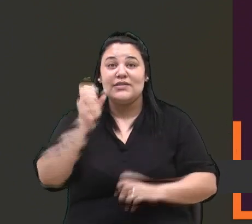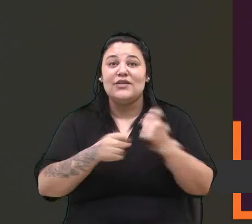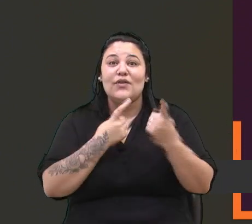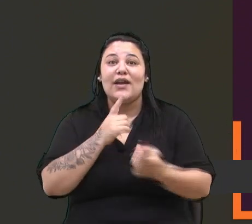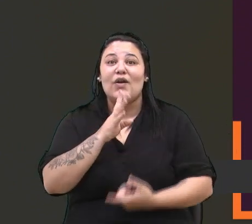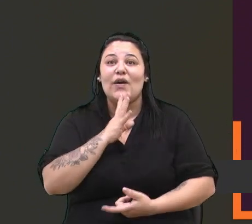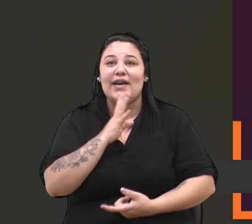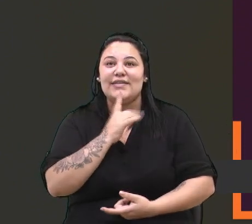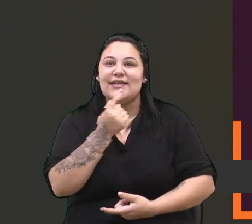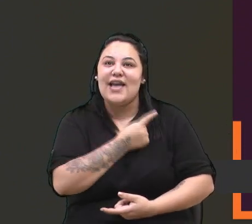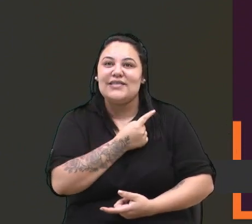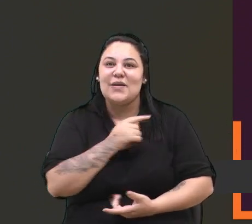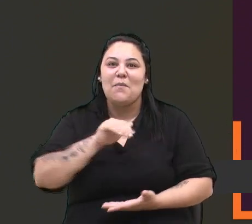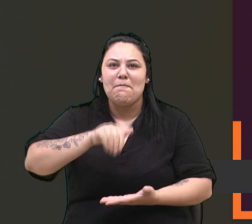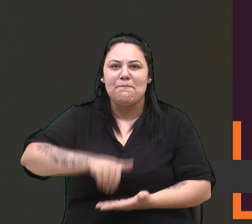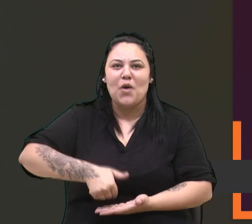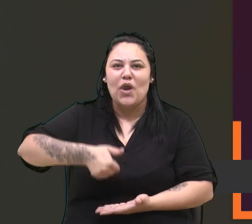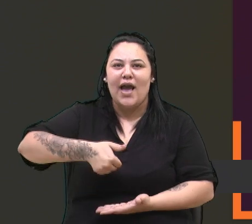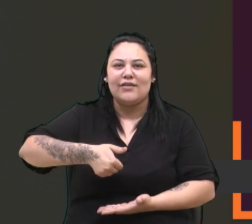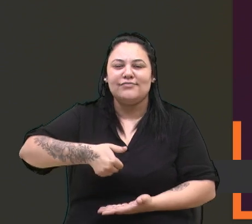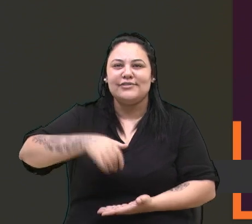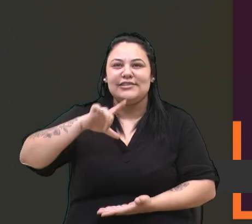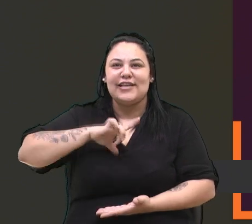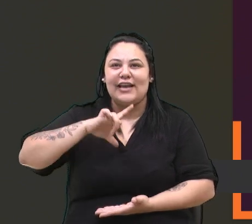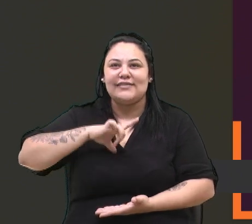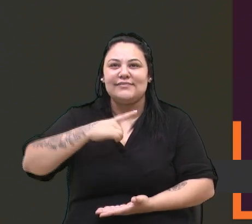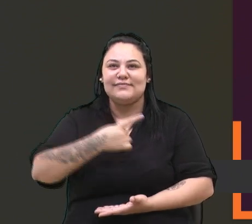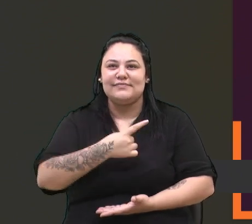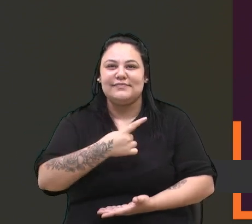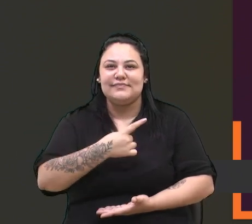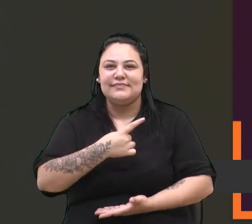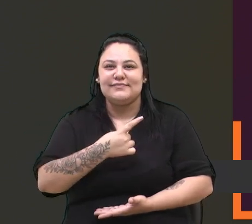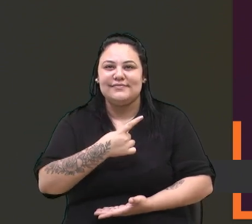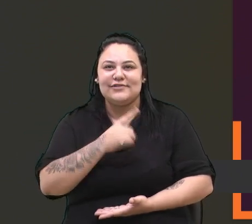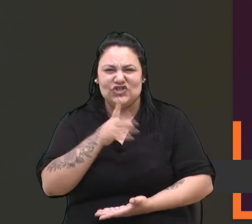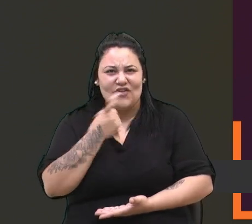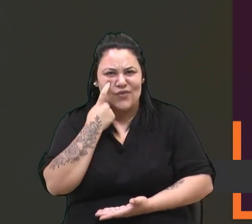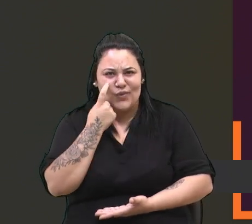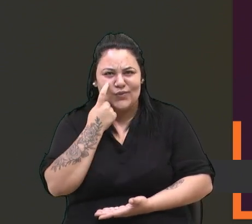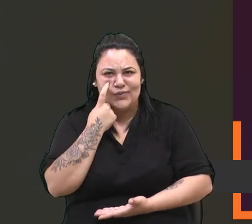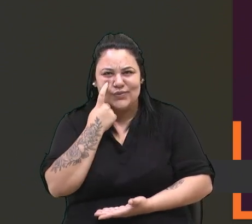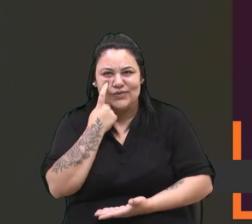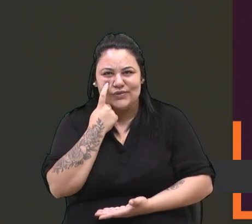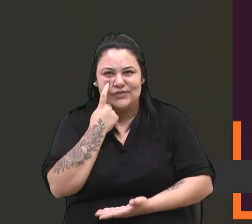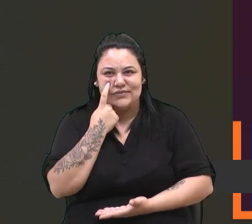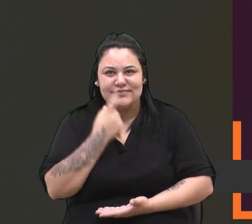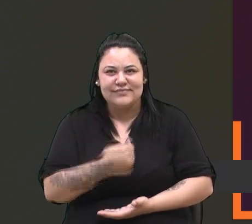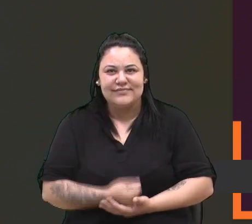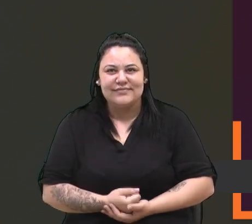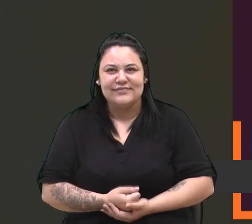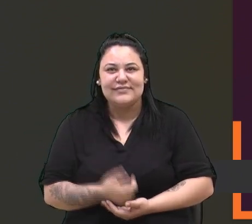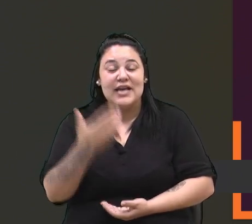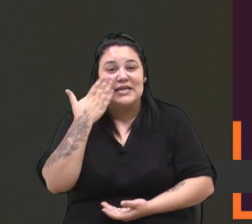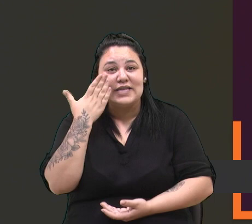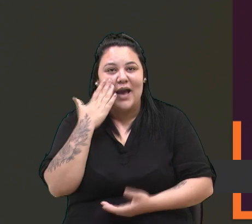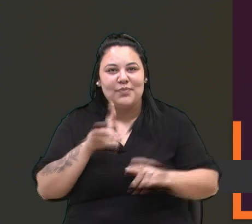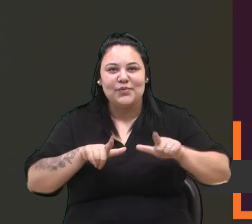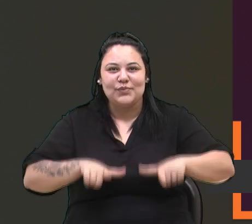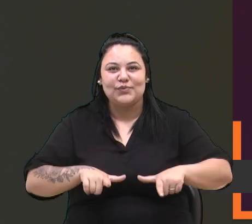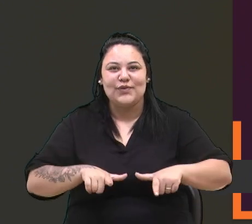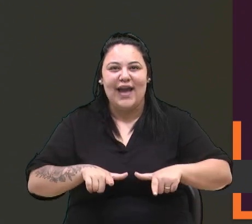esse buraco que se encontra ao chão. Se alguém identifica ele, sabe onde ele se